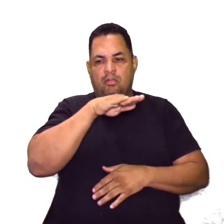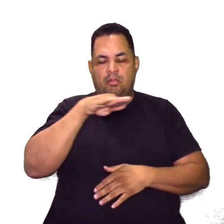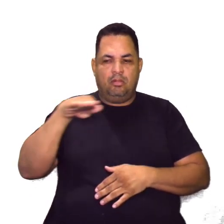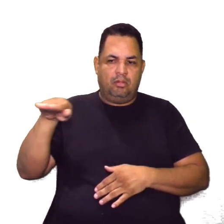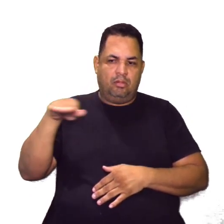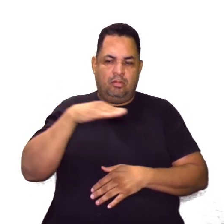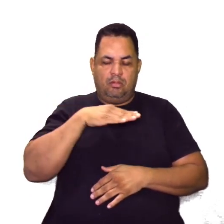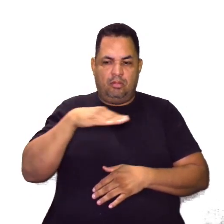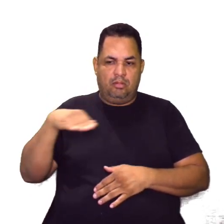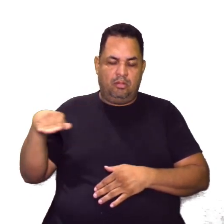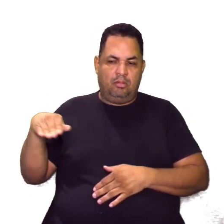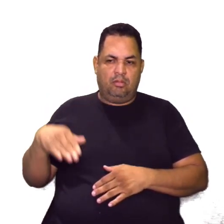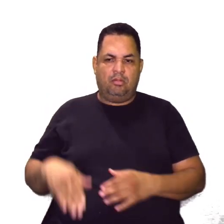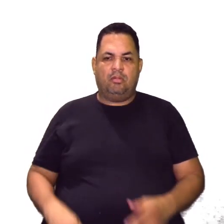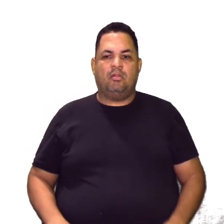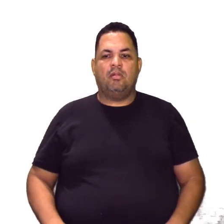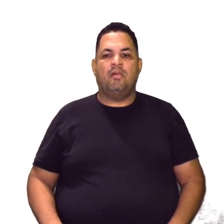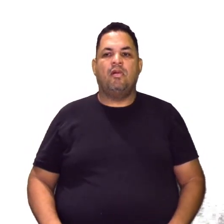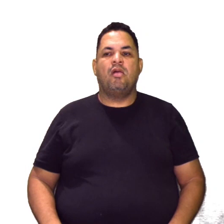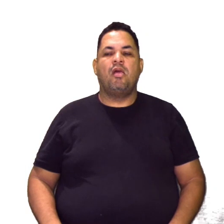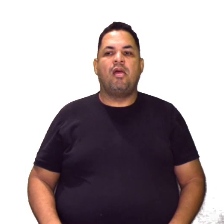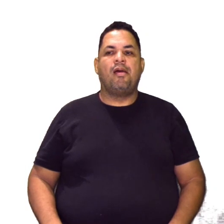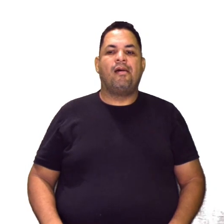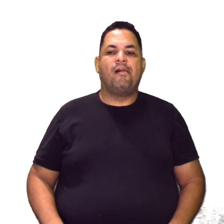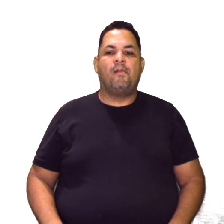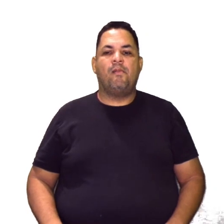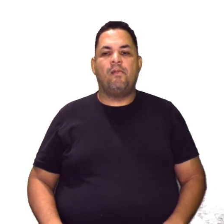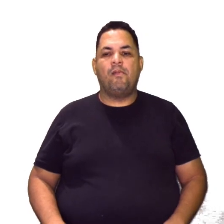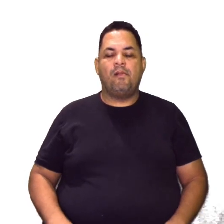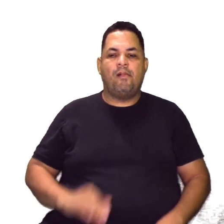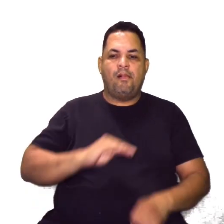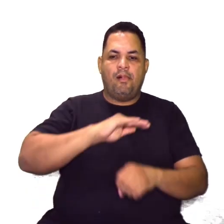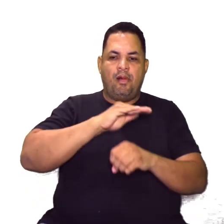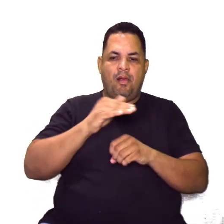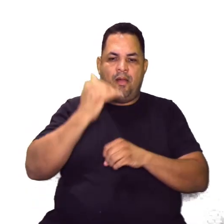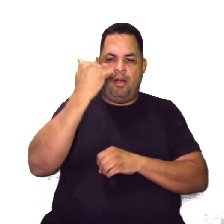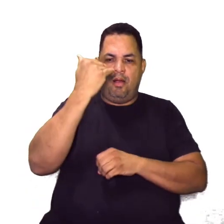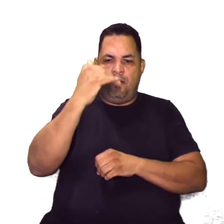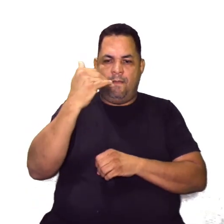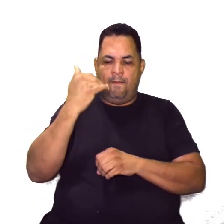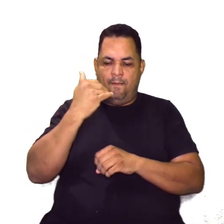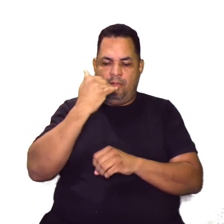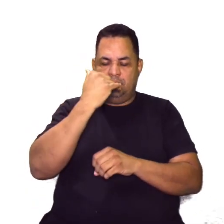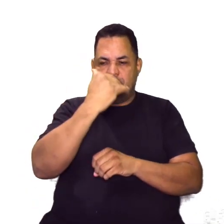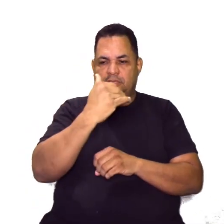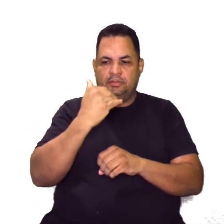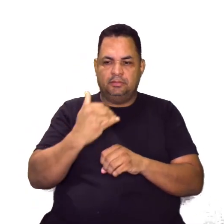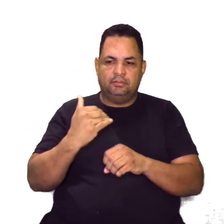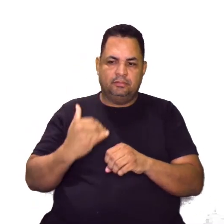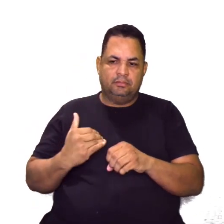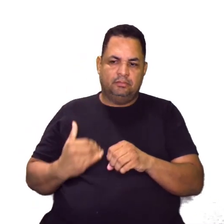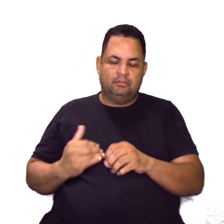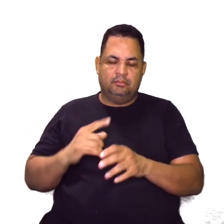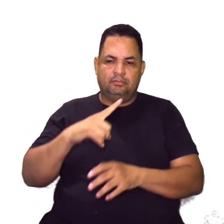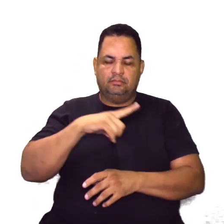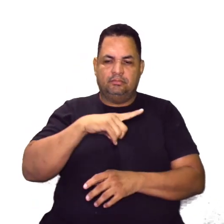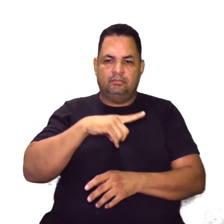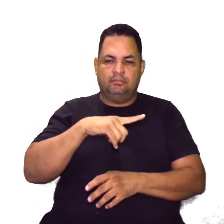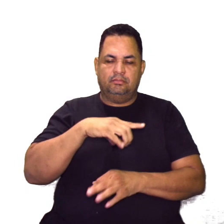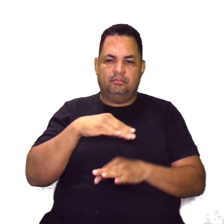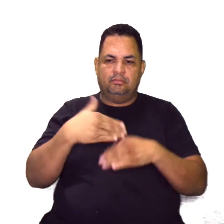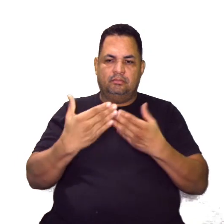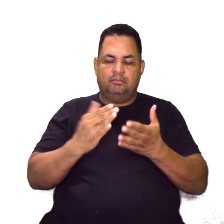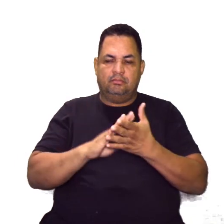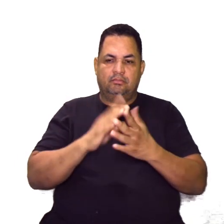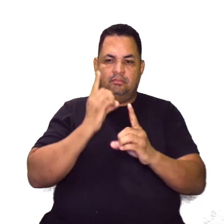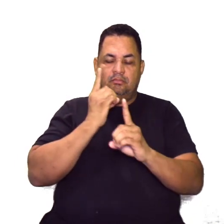linhas horizontais, são 7 camadas eletrônicas, são 7 órbitas, né, que existem